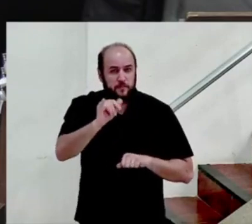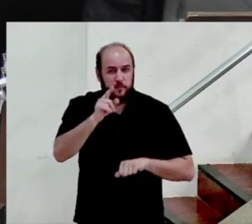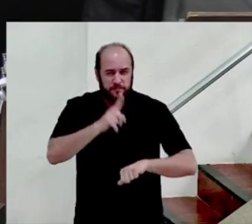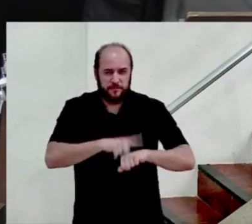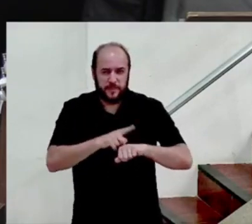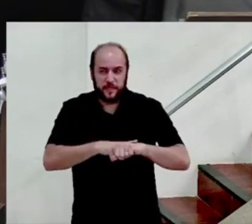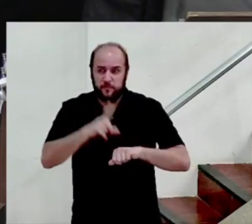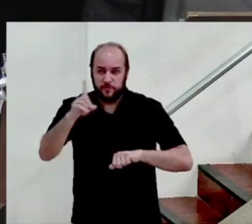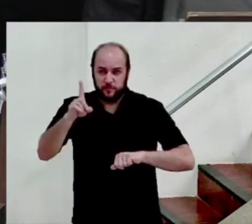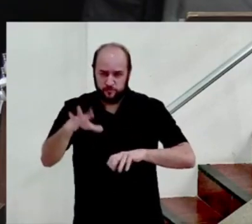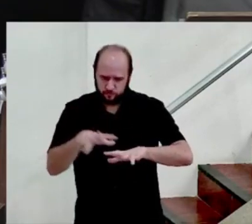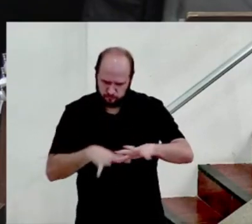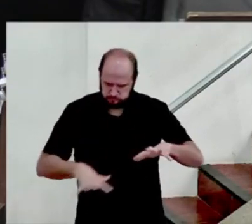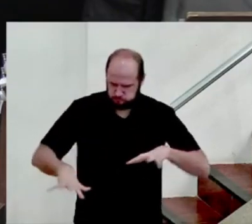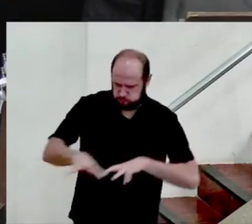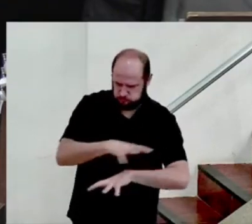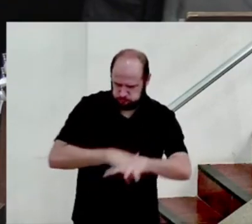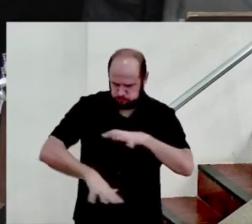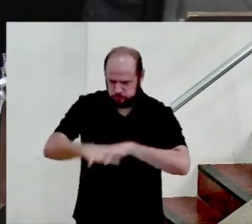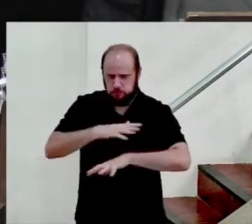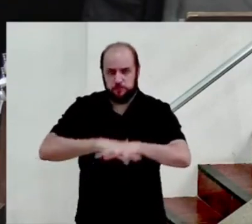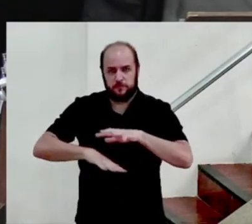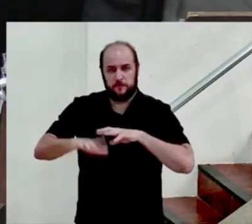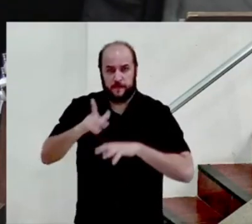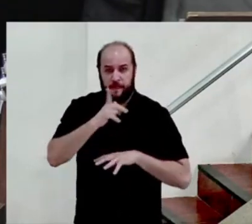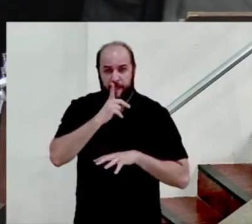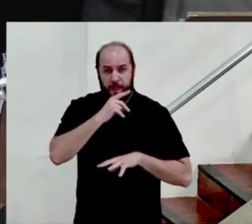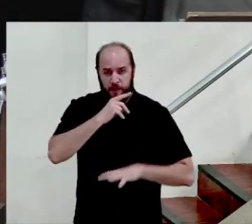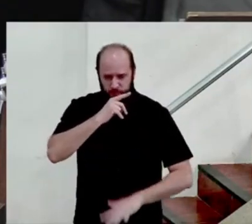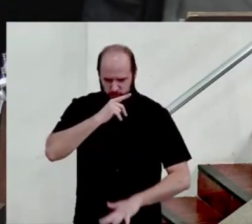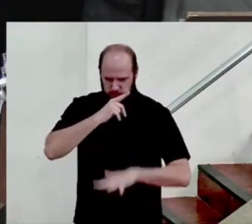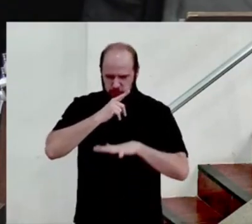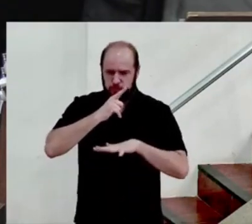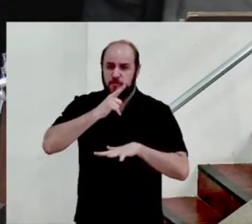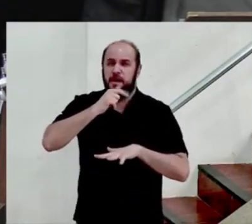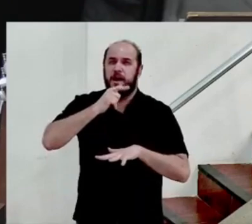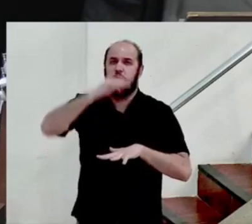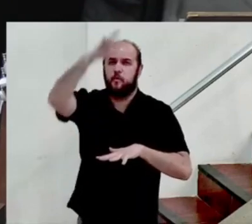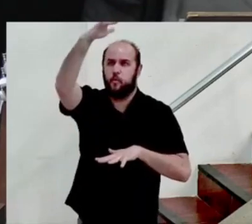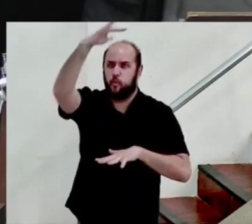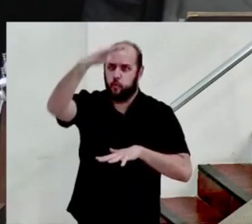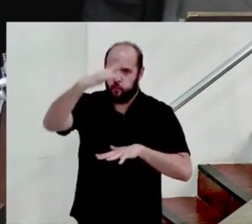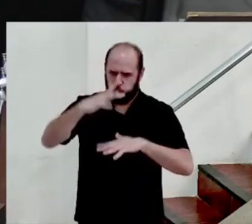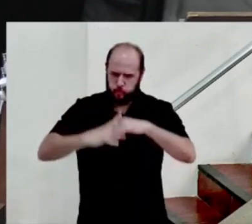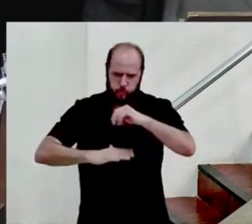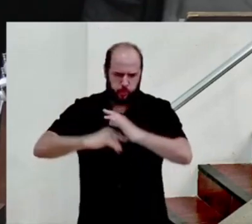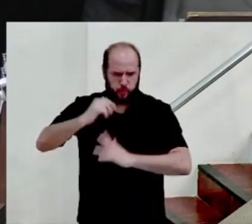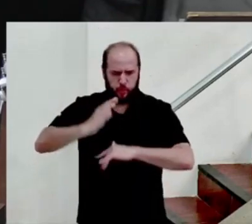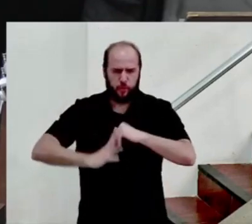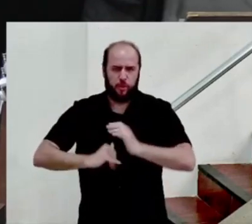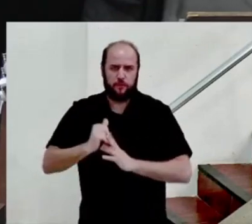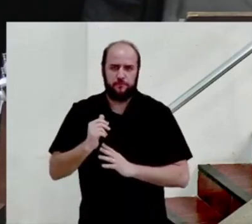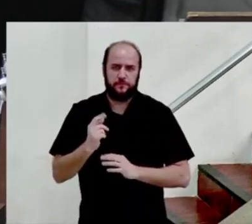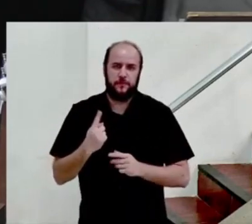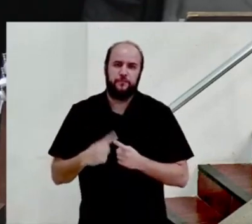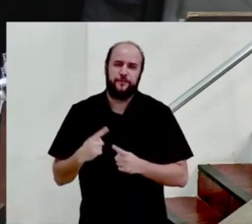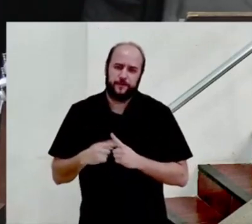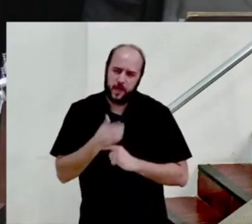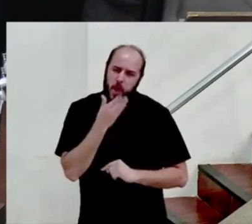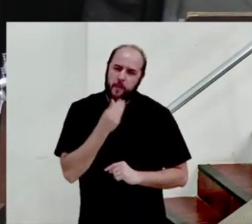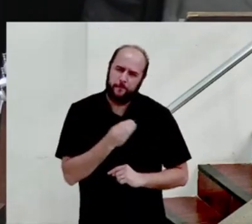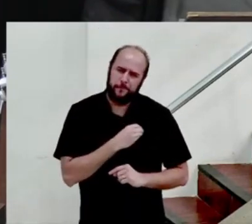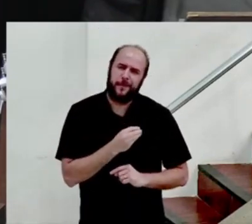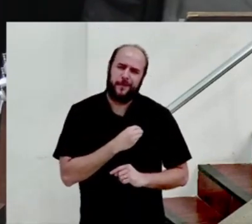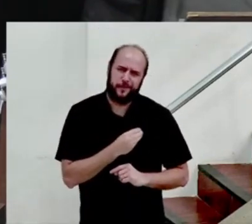esta ordem. E águas então de baixo e águas de cima se misturando. Porque era grande o pecado do ser humano naquela